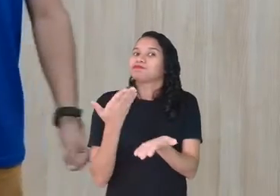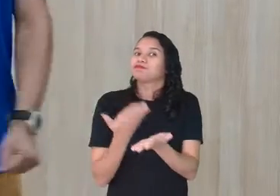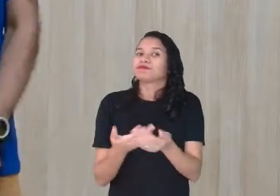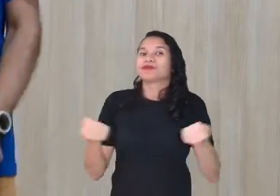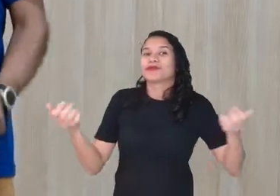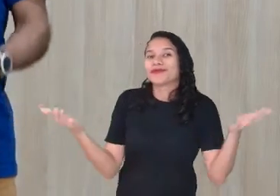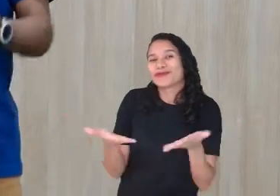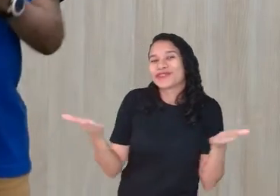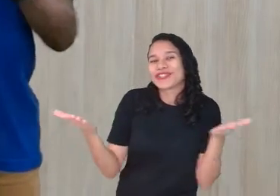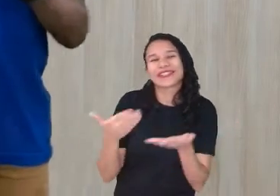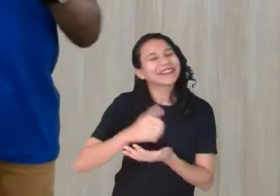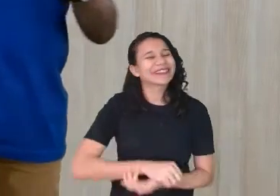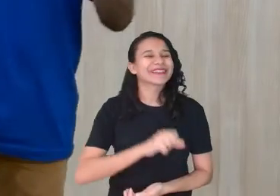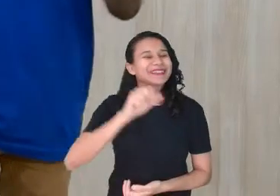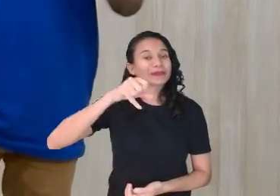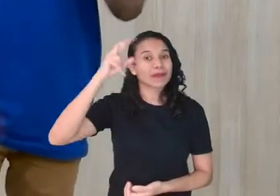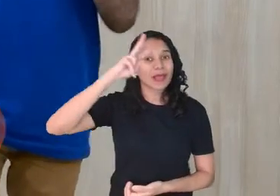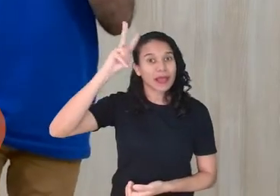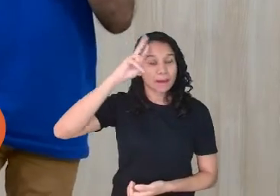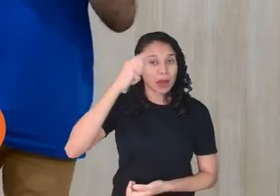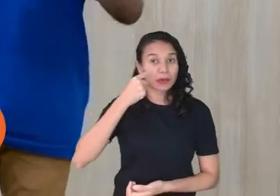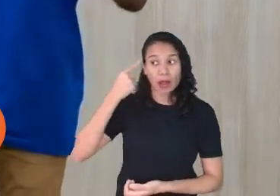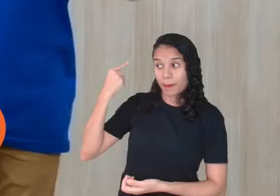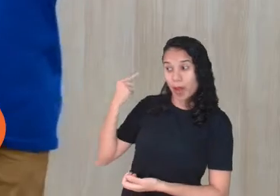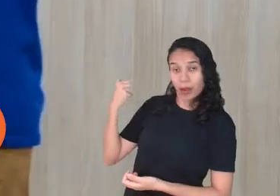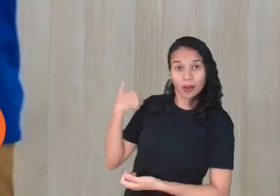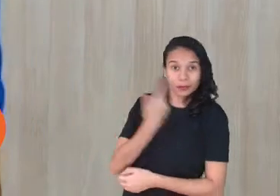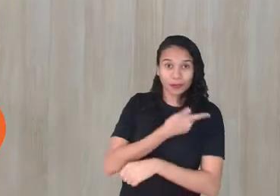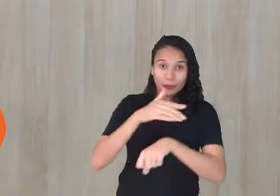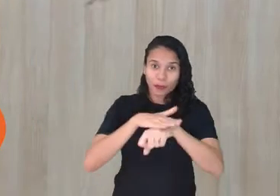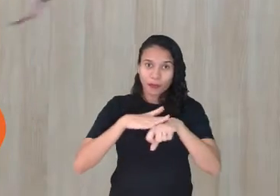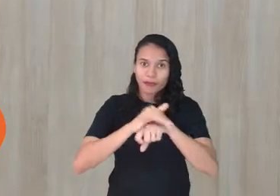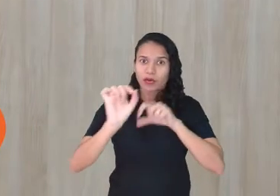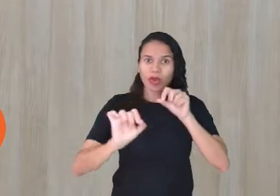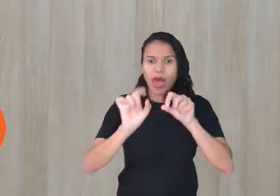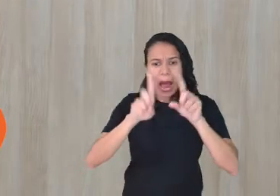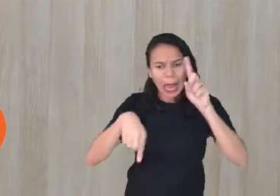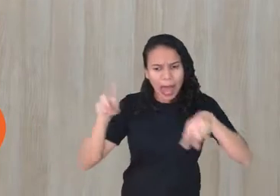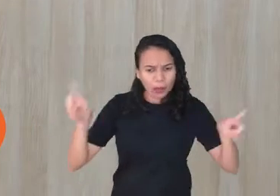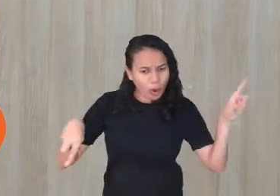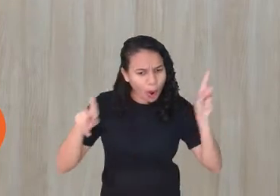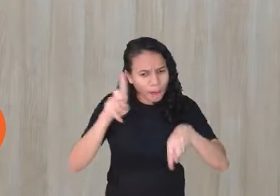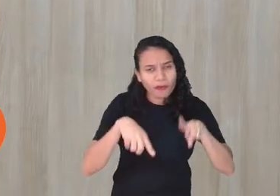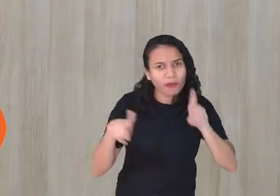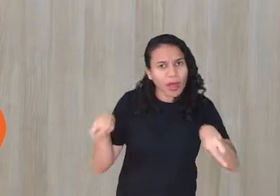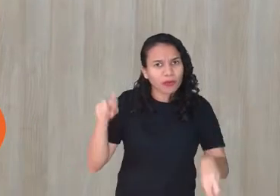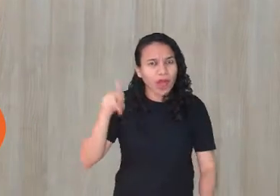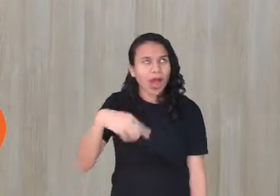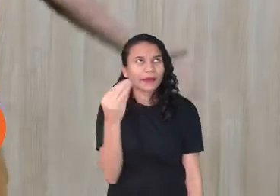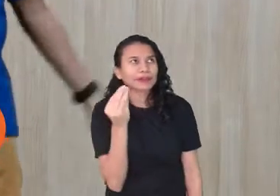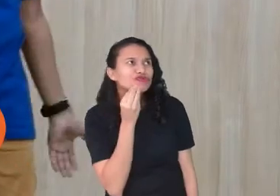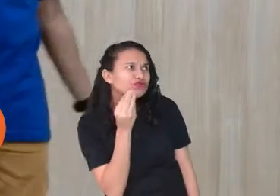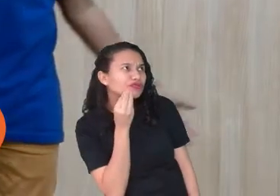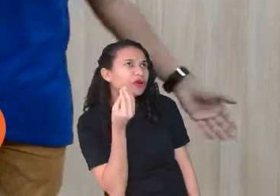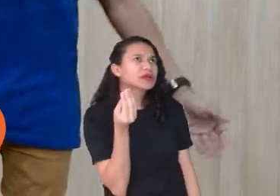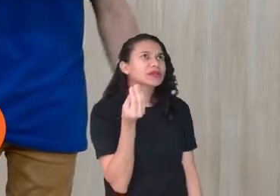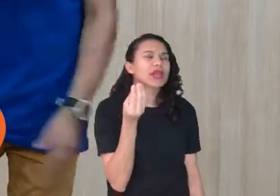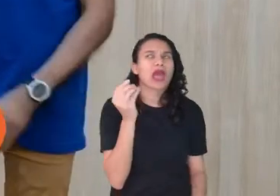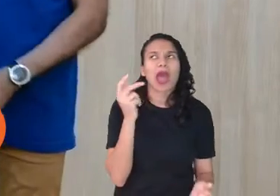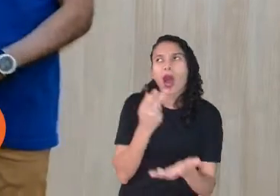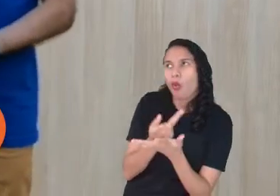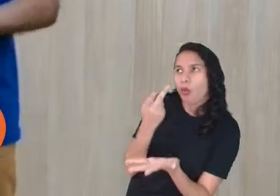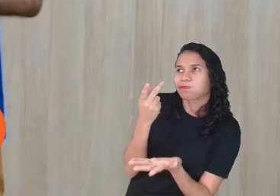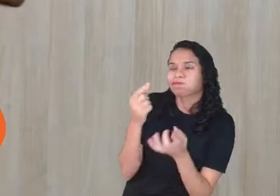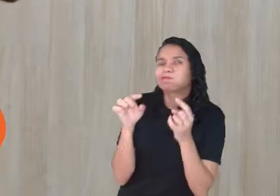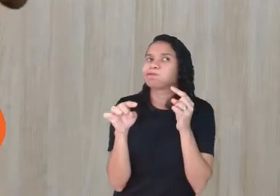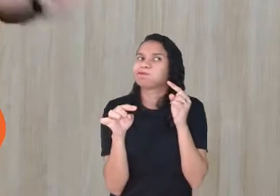a aula de hoje. Lembrando, na aula passada a gente falou sobre aleatório, movimento aleatório, pode ser chance de acontecer algo, de não